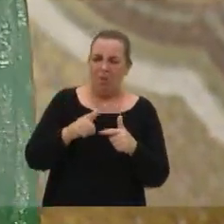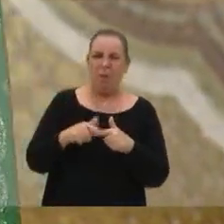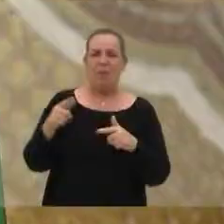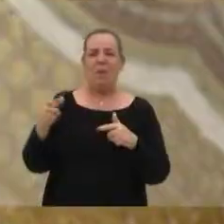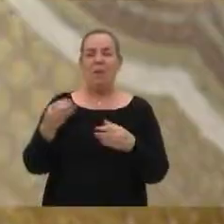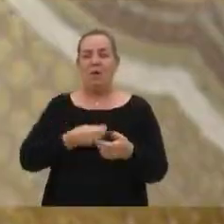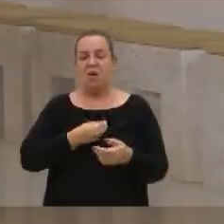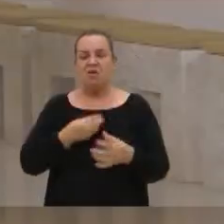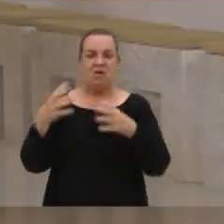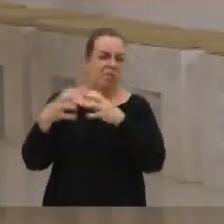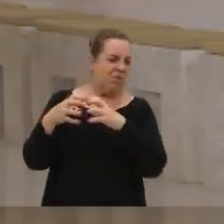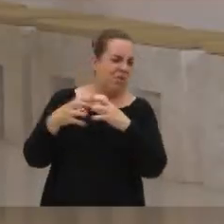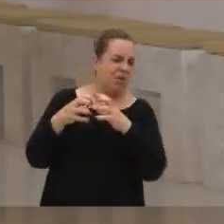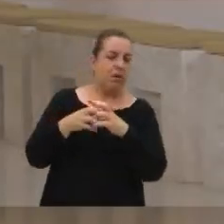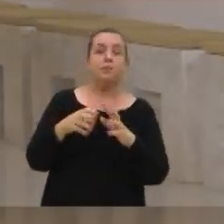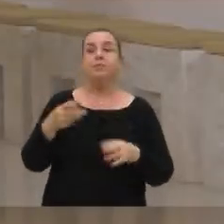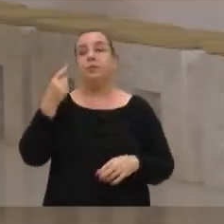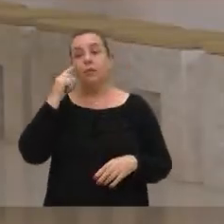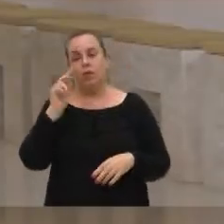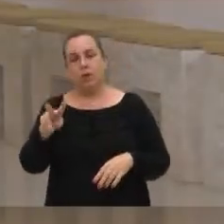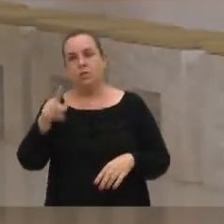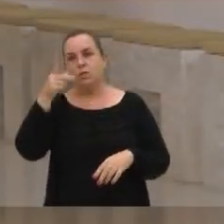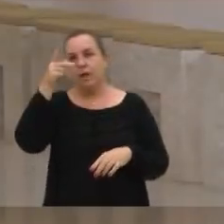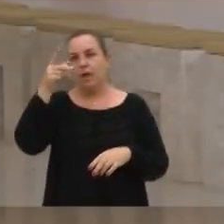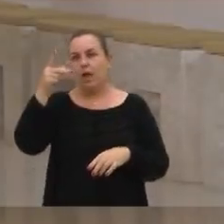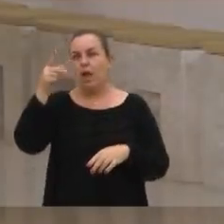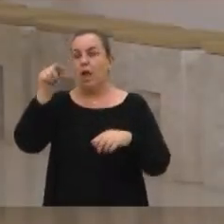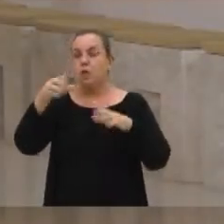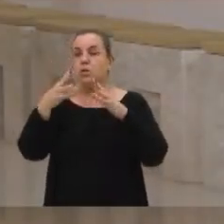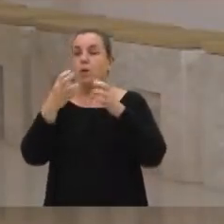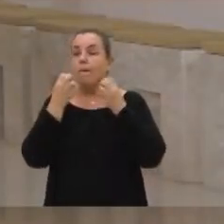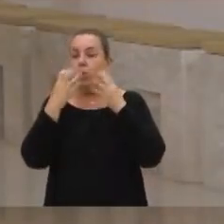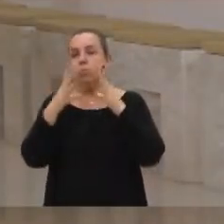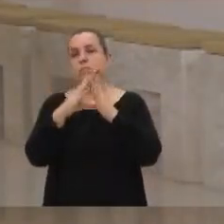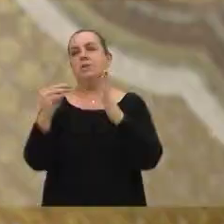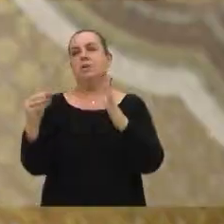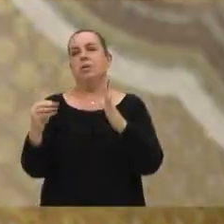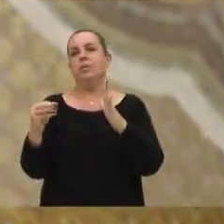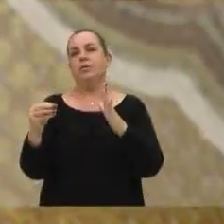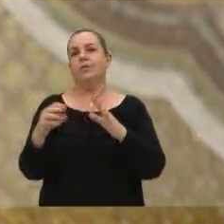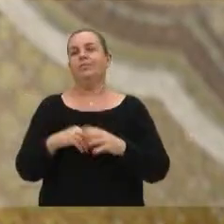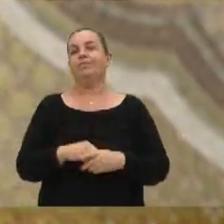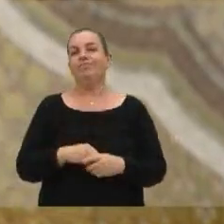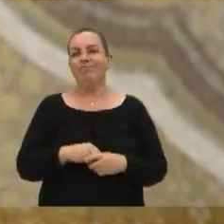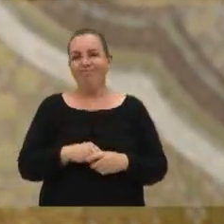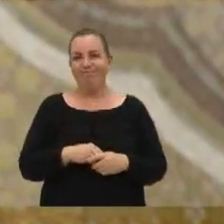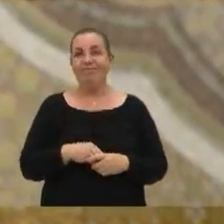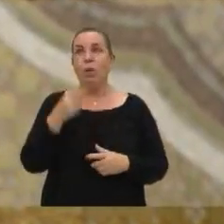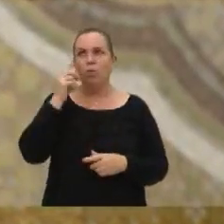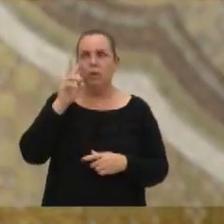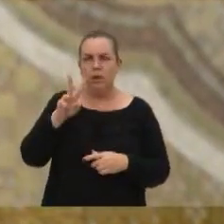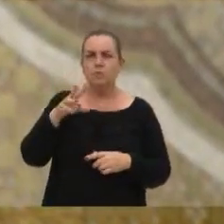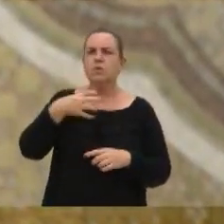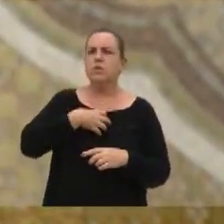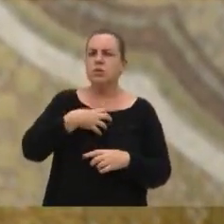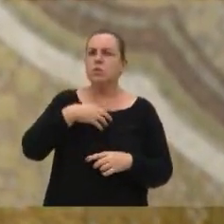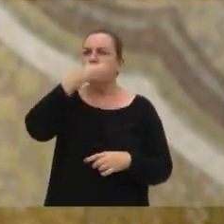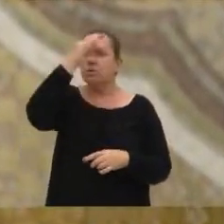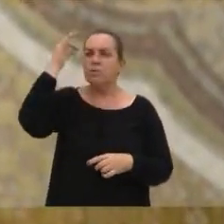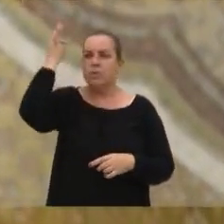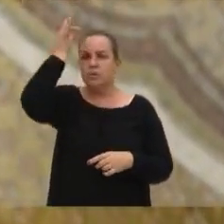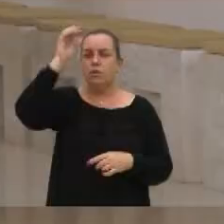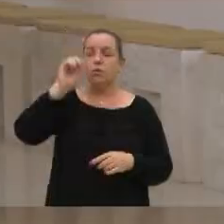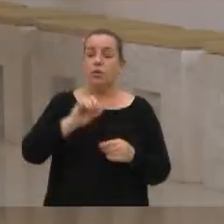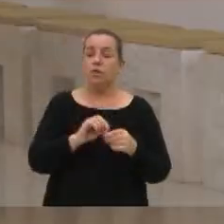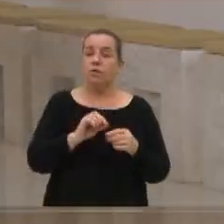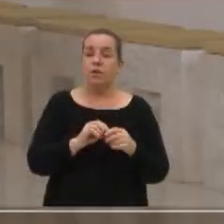E aqui entra o Espírito Santo. O Espírito Santo que fez um grande milagre na comunidade de Tessalônica. É o